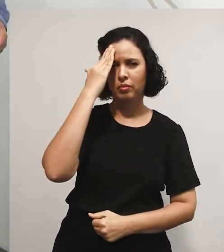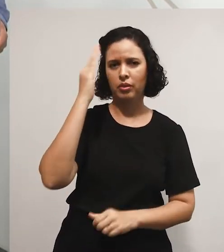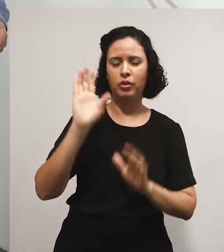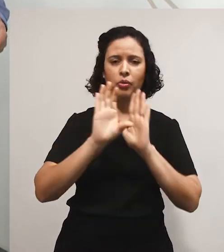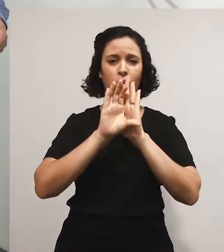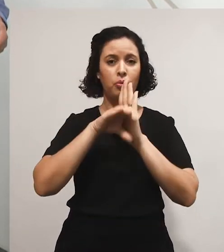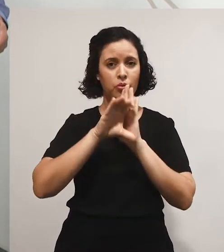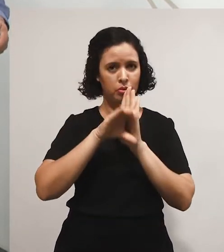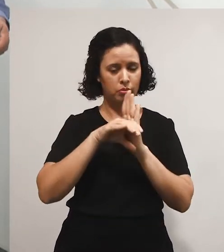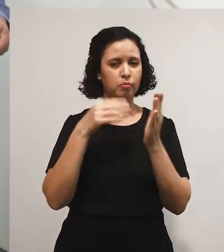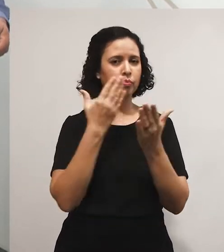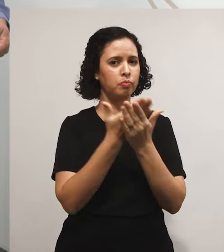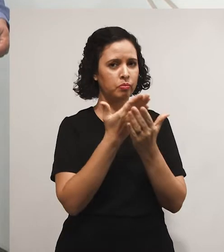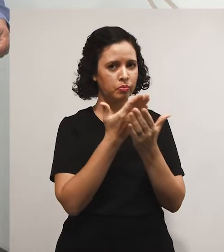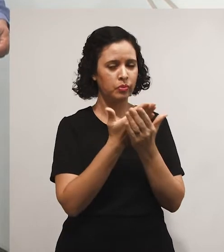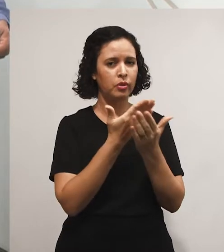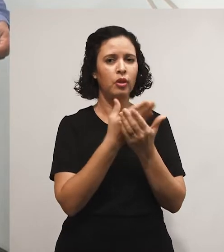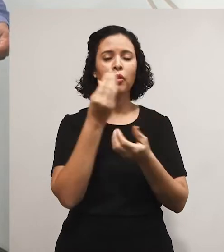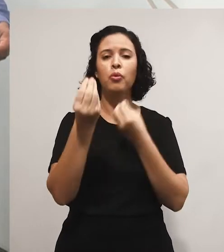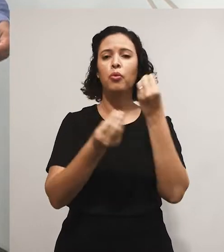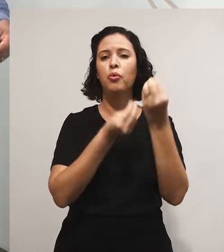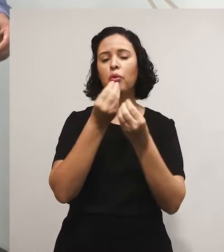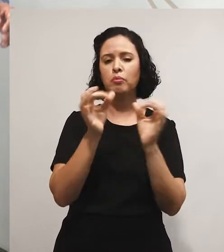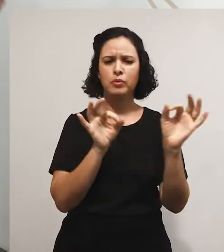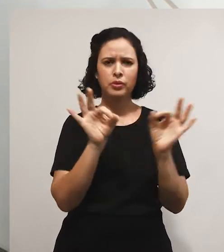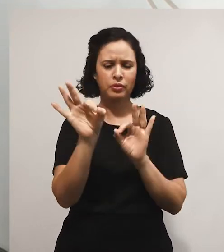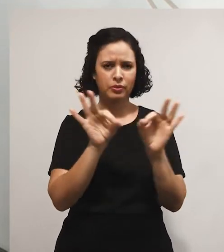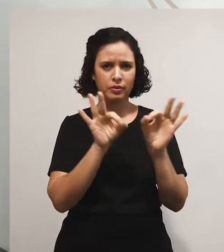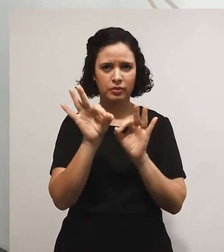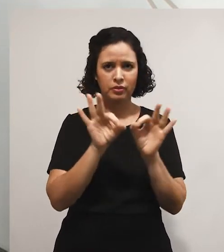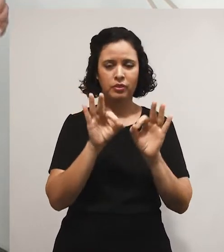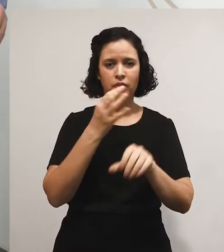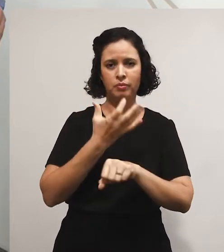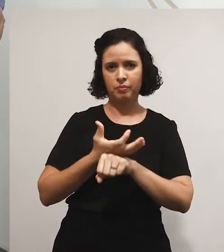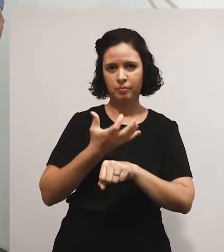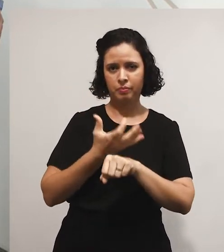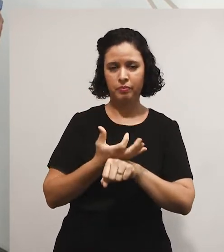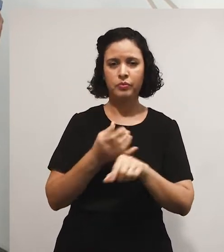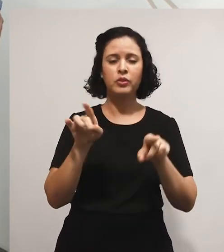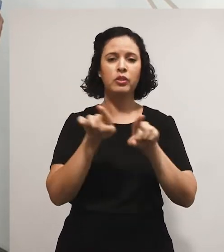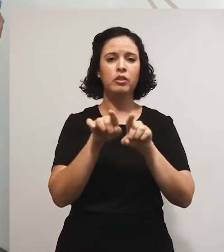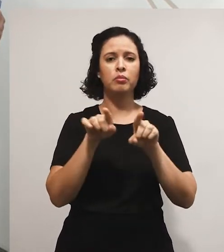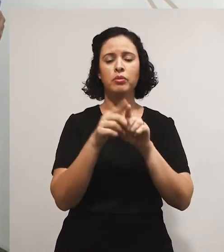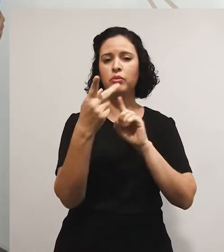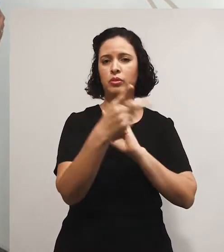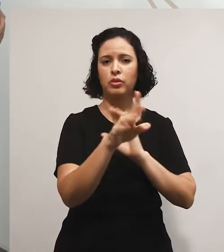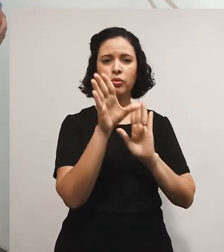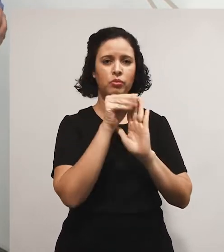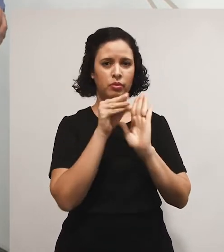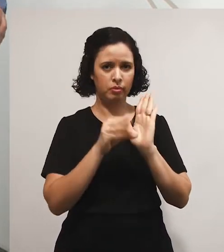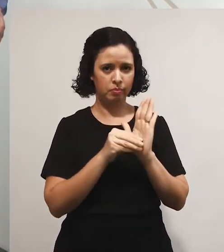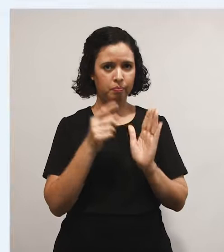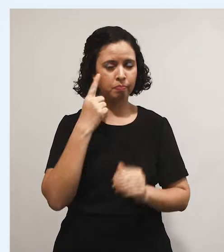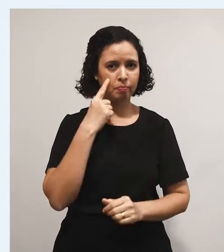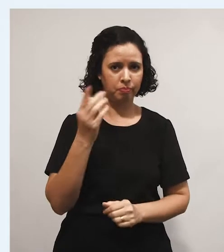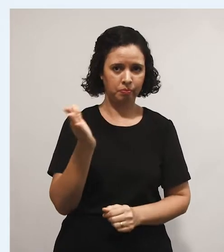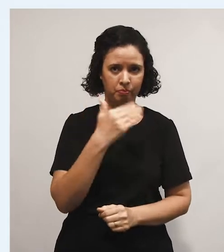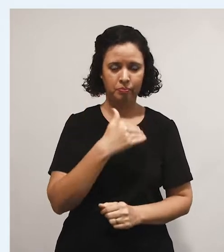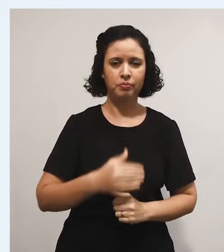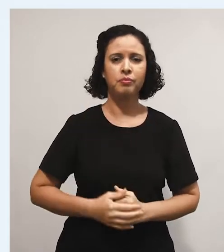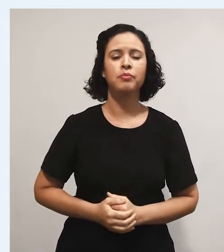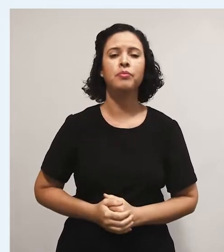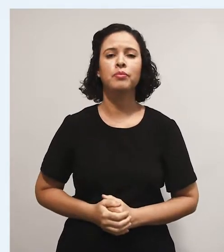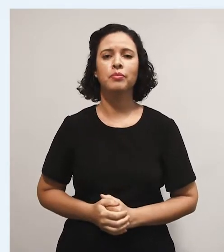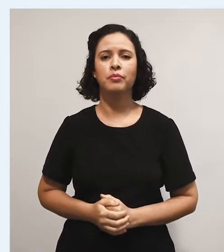nós iremos trabalhar, a forma como está organizada a disciplina e os seus conteúdos. Vamos lá?